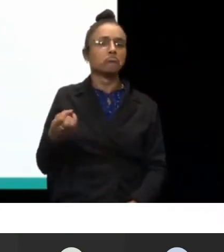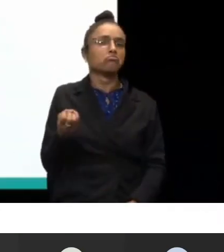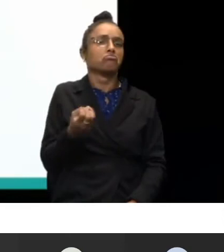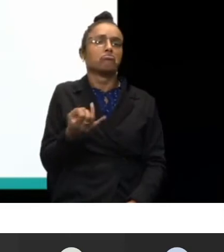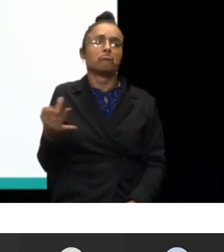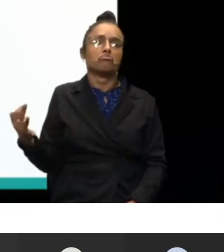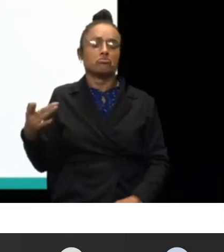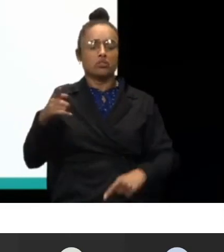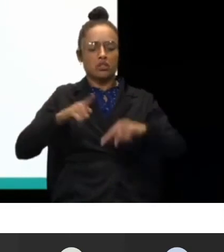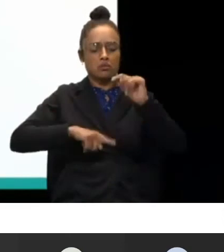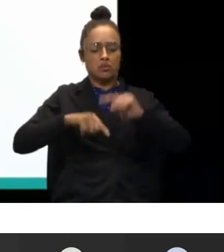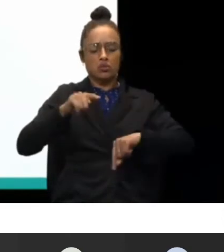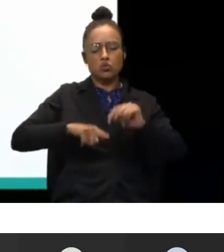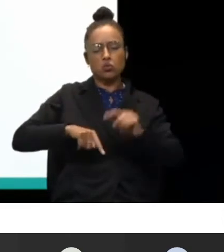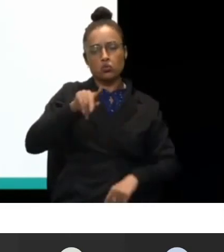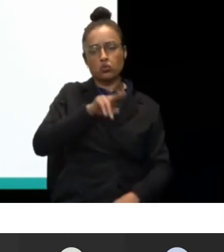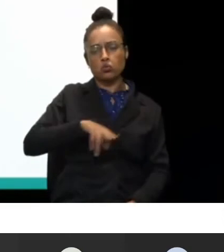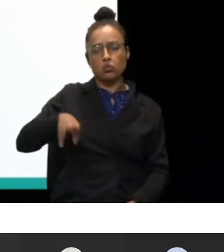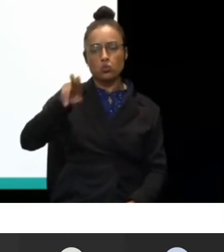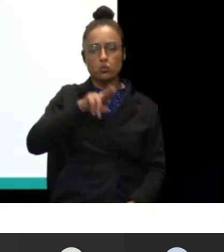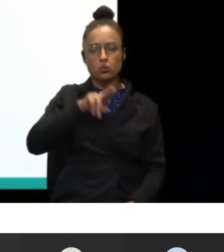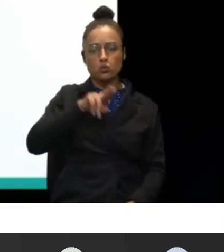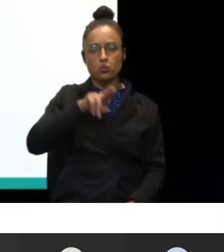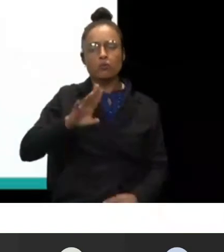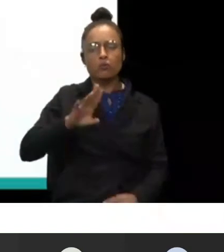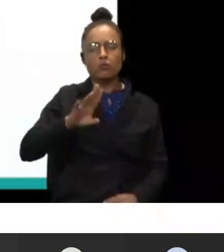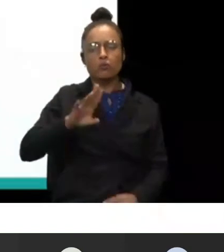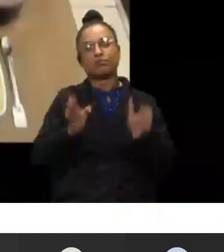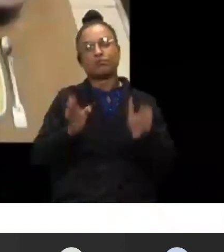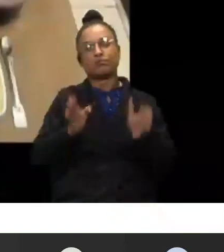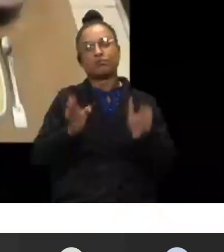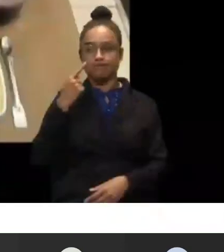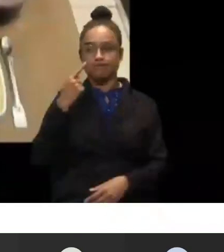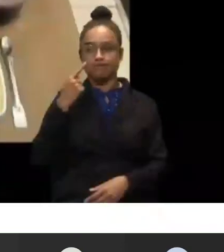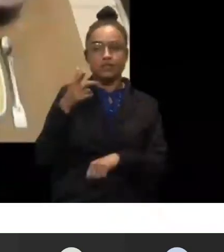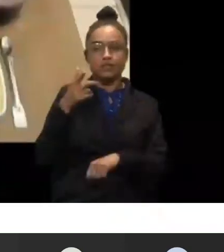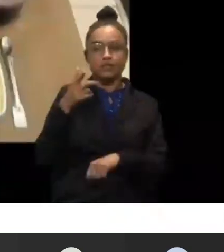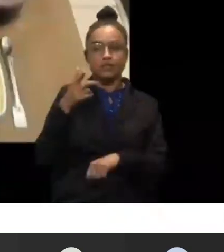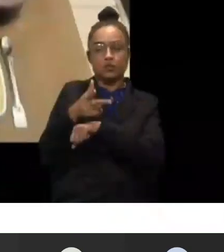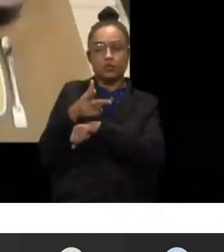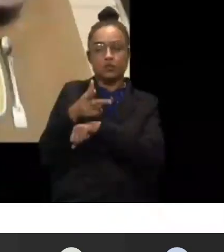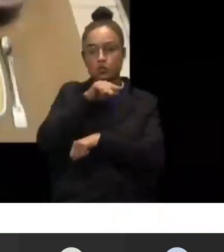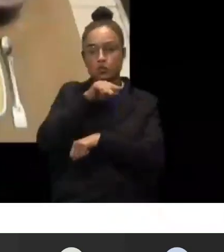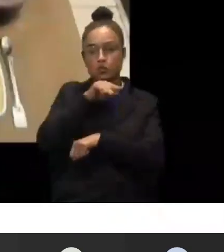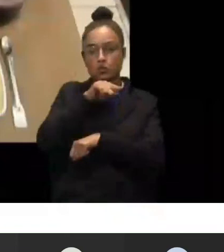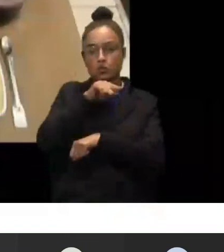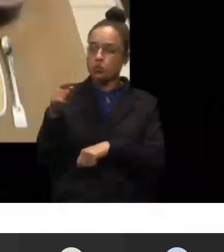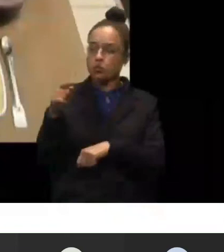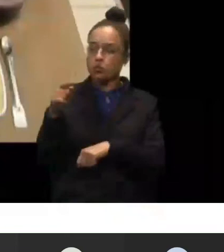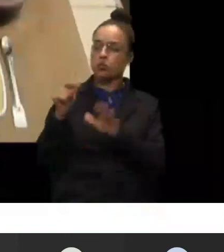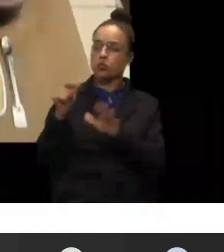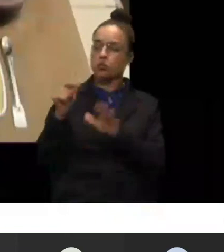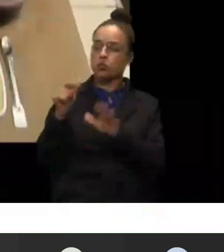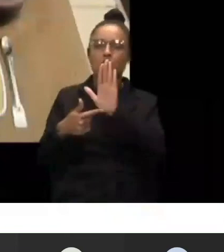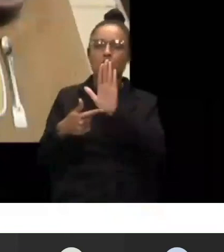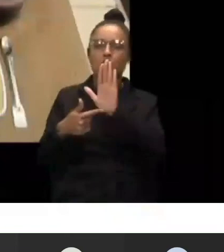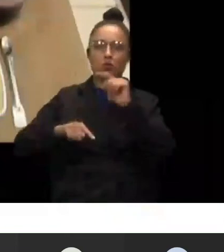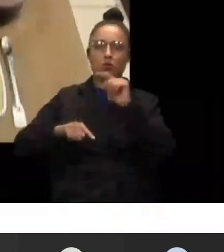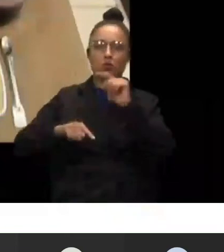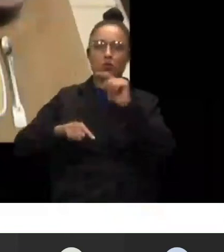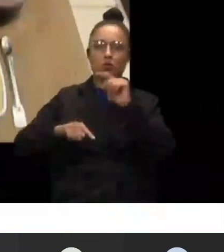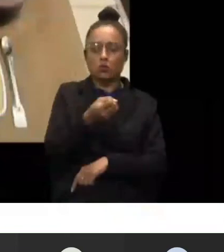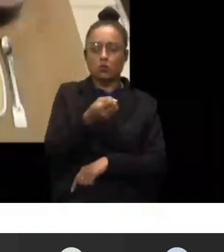Quais serão os materiais a serem utilizados? Nós observaremos um vídeo agora que vai nos mostrar